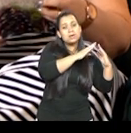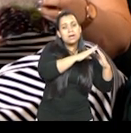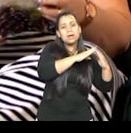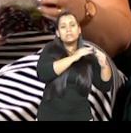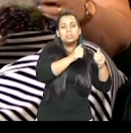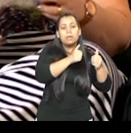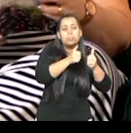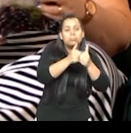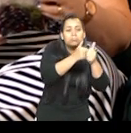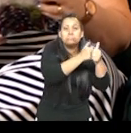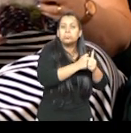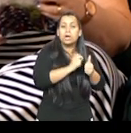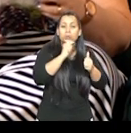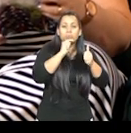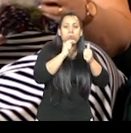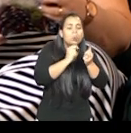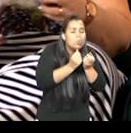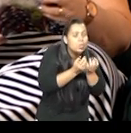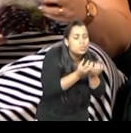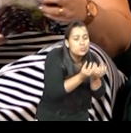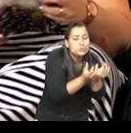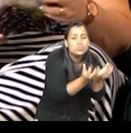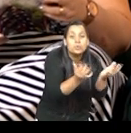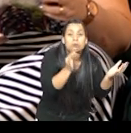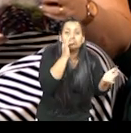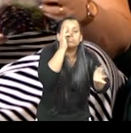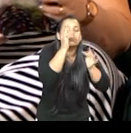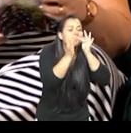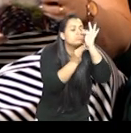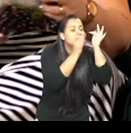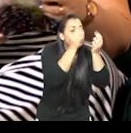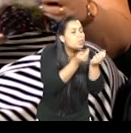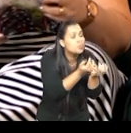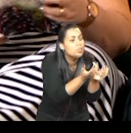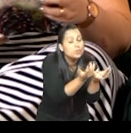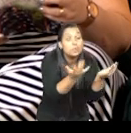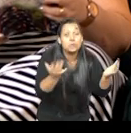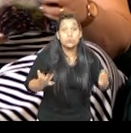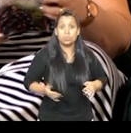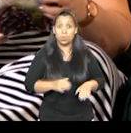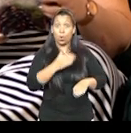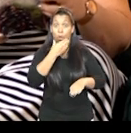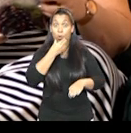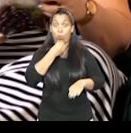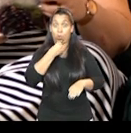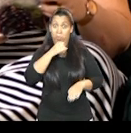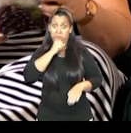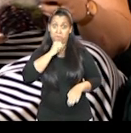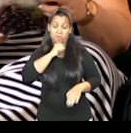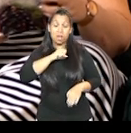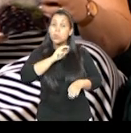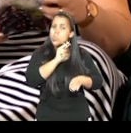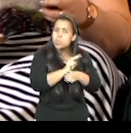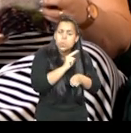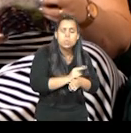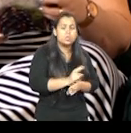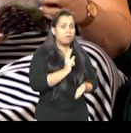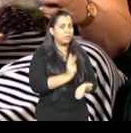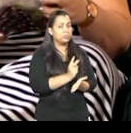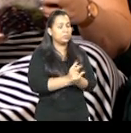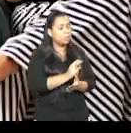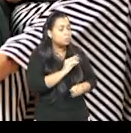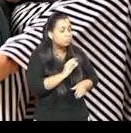jardins. O velhinho amava os seus jardins e cuidava deles pessoalmente. Na verdade, fora ele